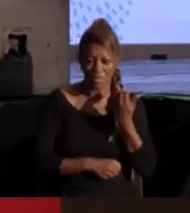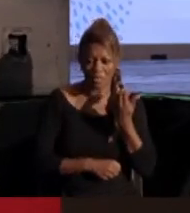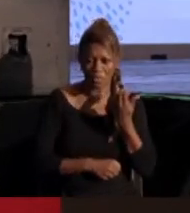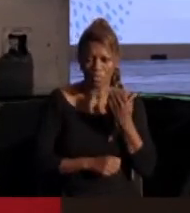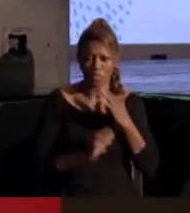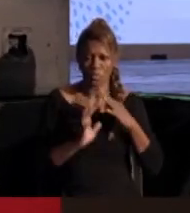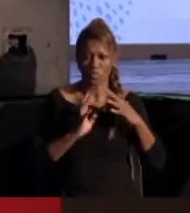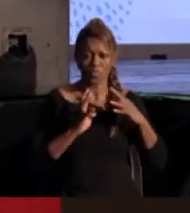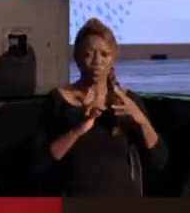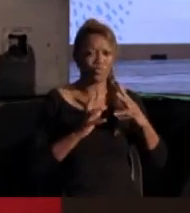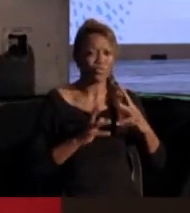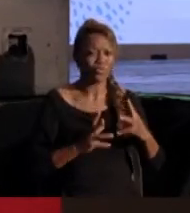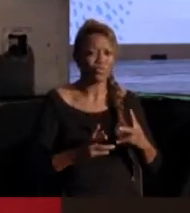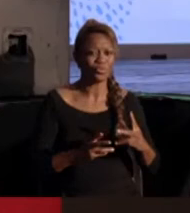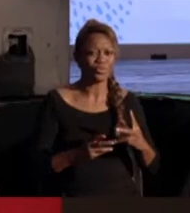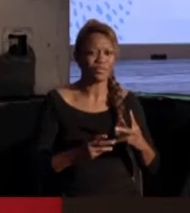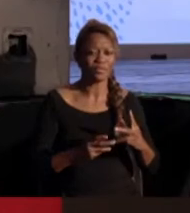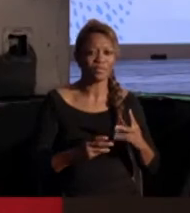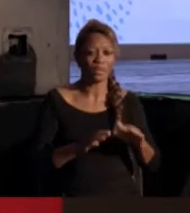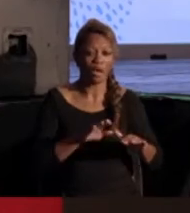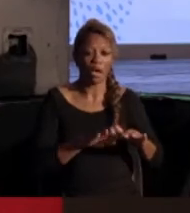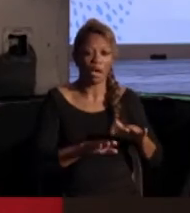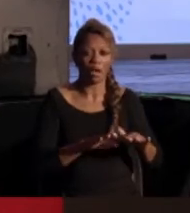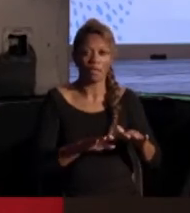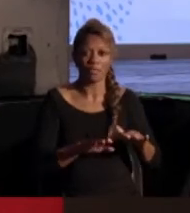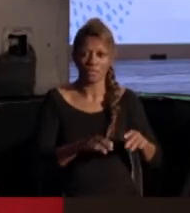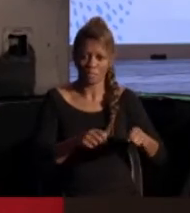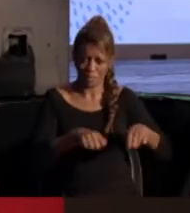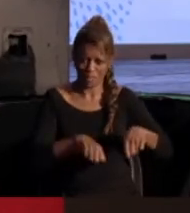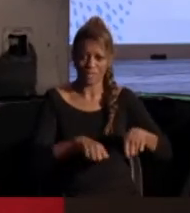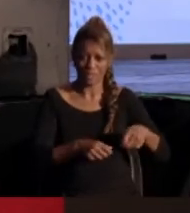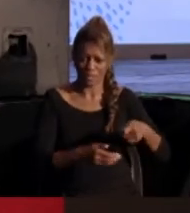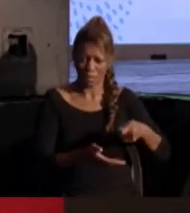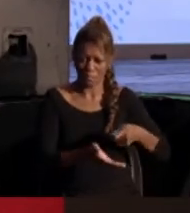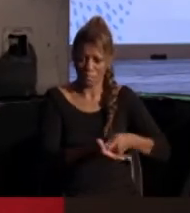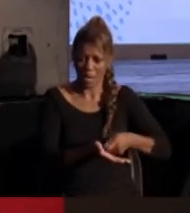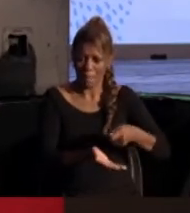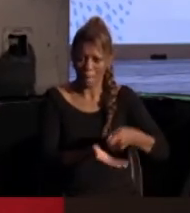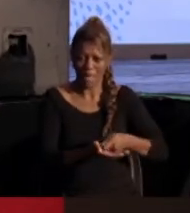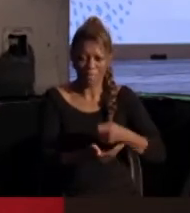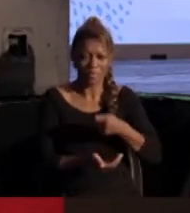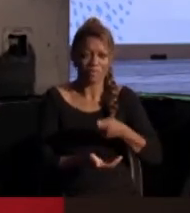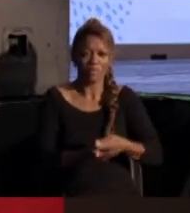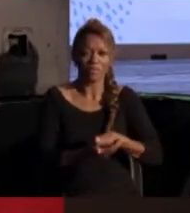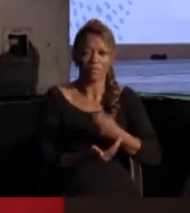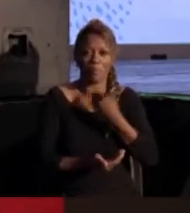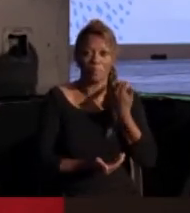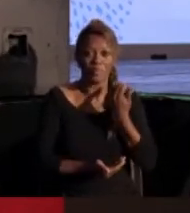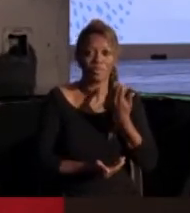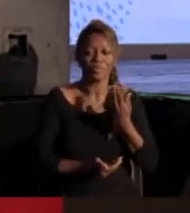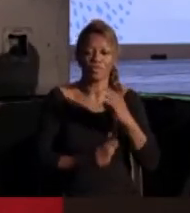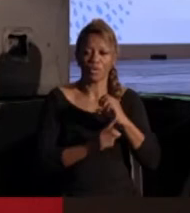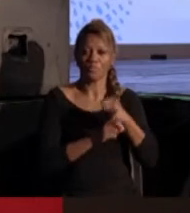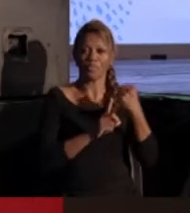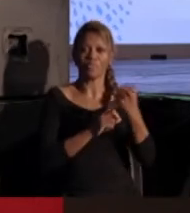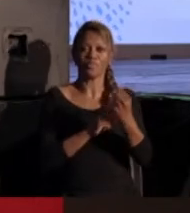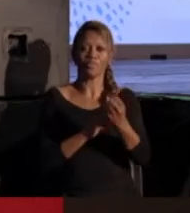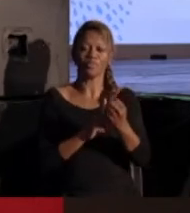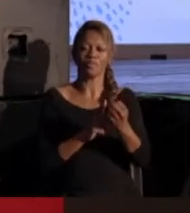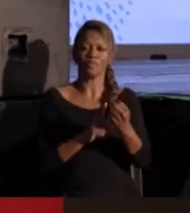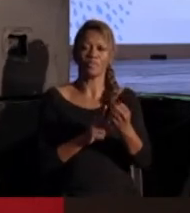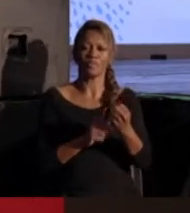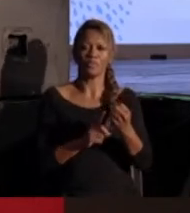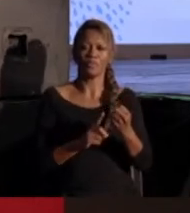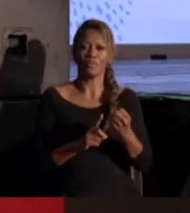e penso mutilação bucal como fruto de violência institucional, violência social, violência